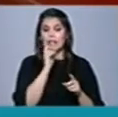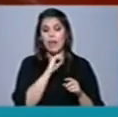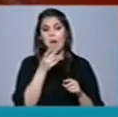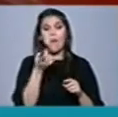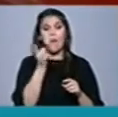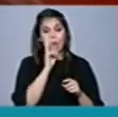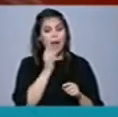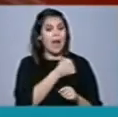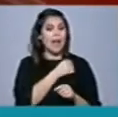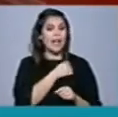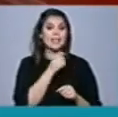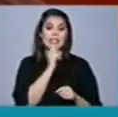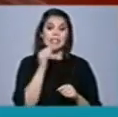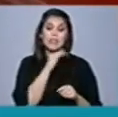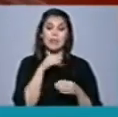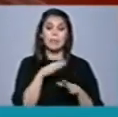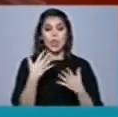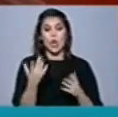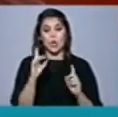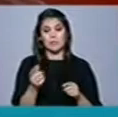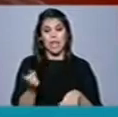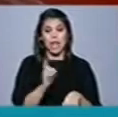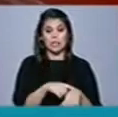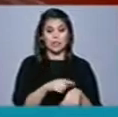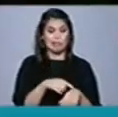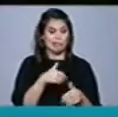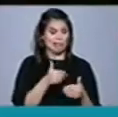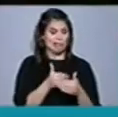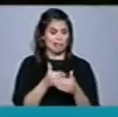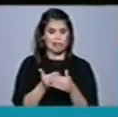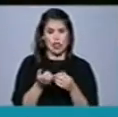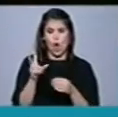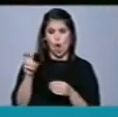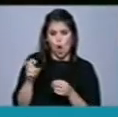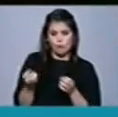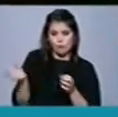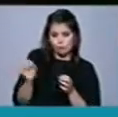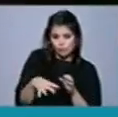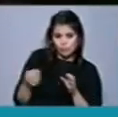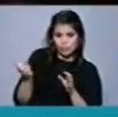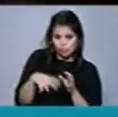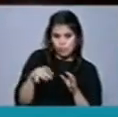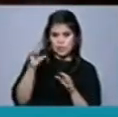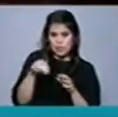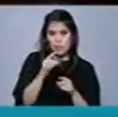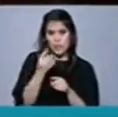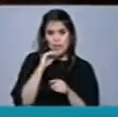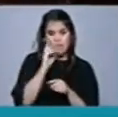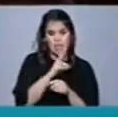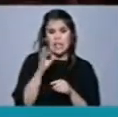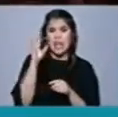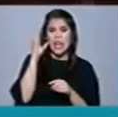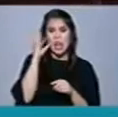casa deixe arrefecer, mas eu vou começar a juntar os ovos. Temos o tempo também curto, portanto temos que nos adiantar aqui um pouquinho. Eu ainda vejo a massa